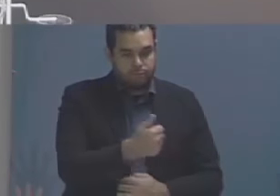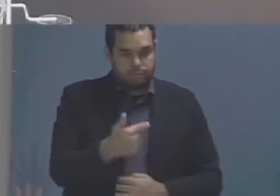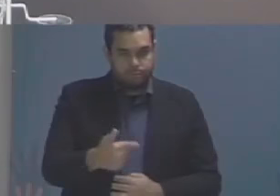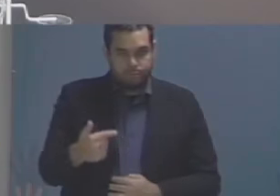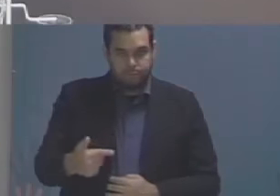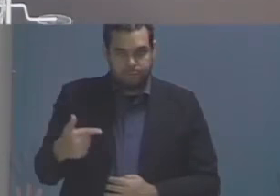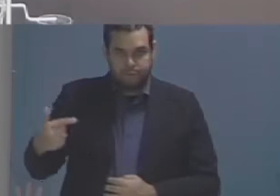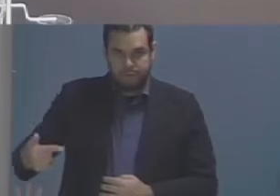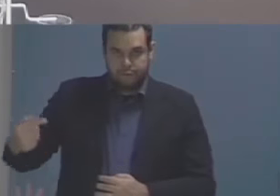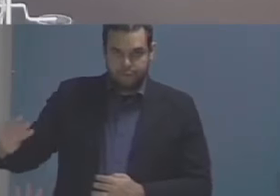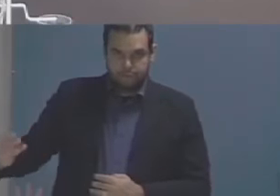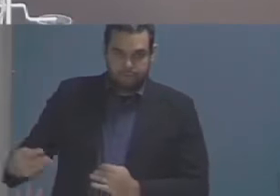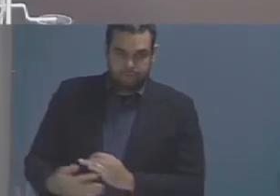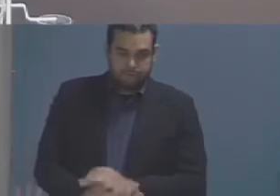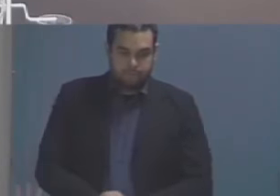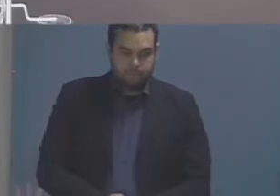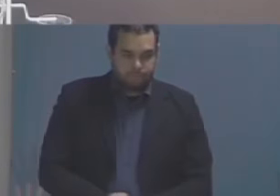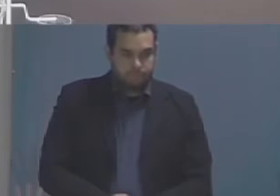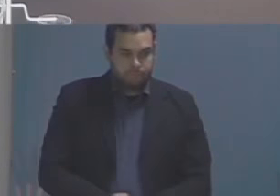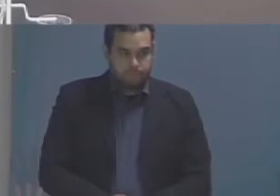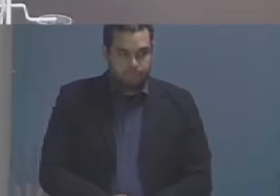Três rodadas. Ampliou por quanto? Ampliou, não.